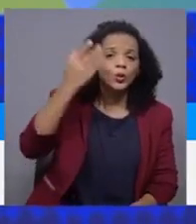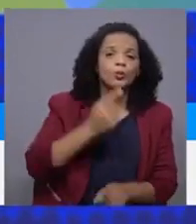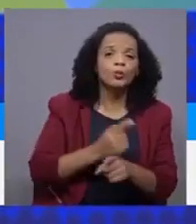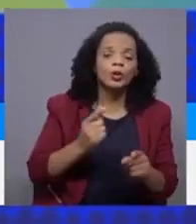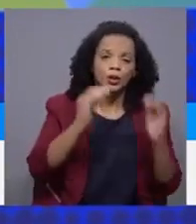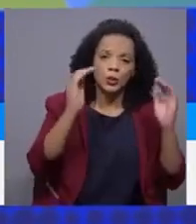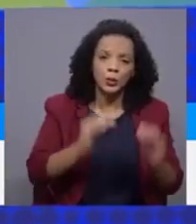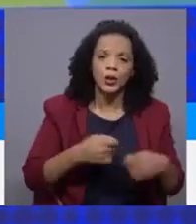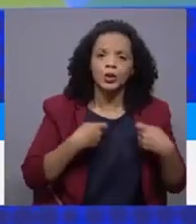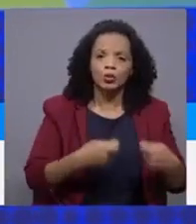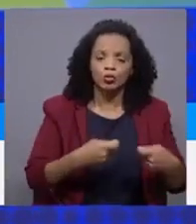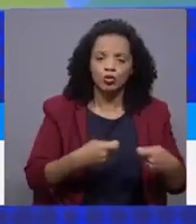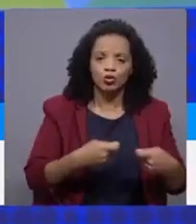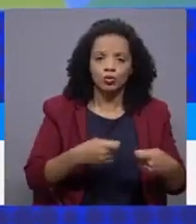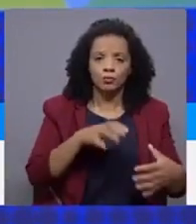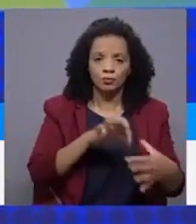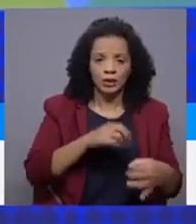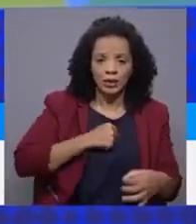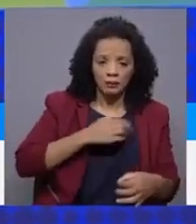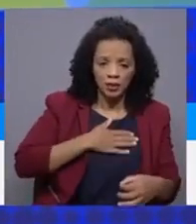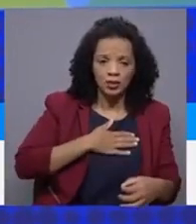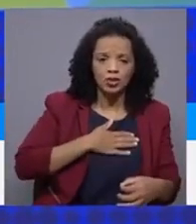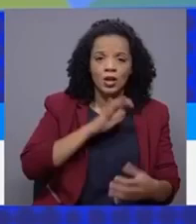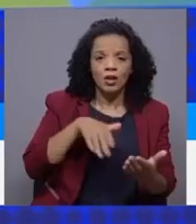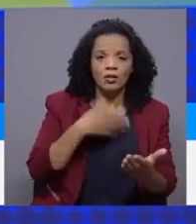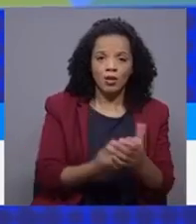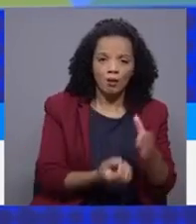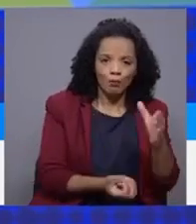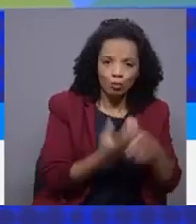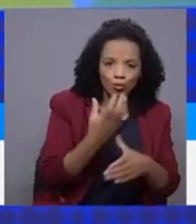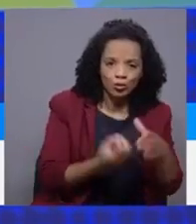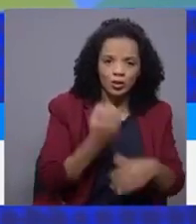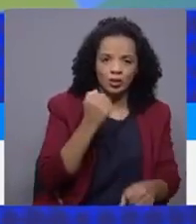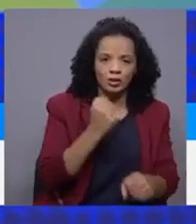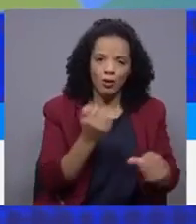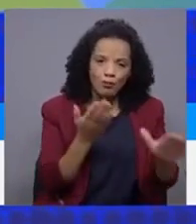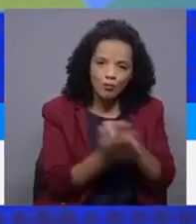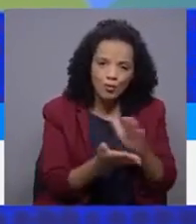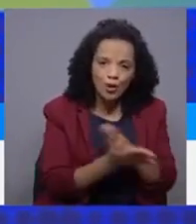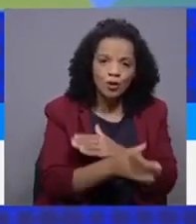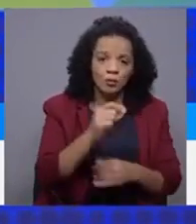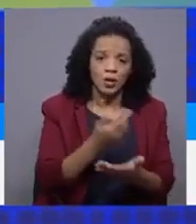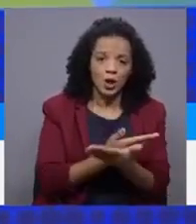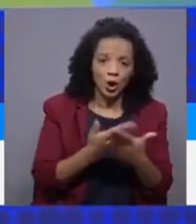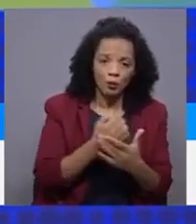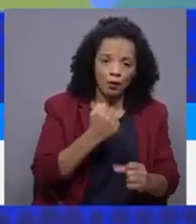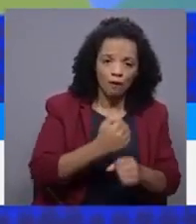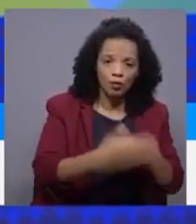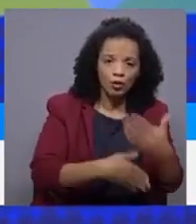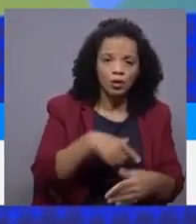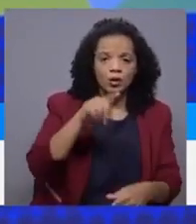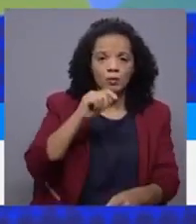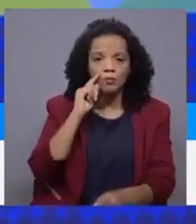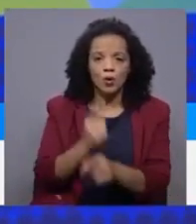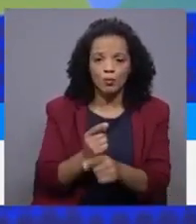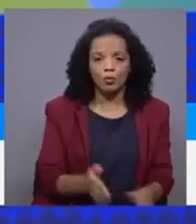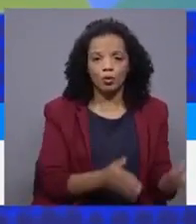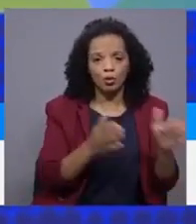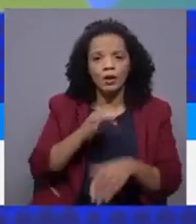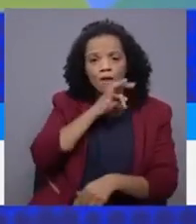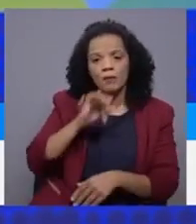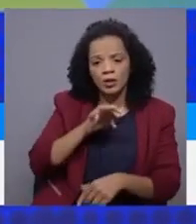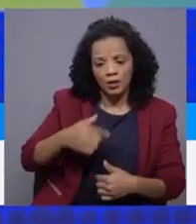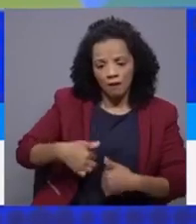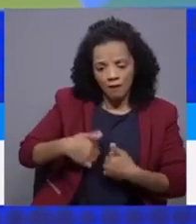reduzir custos de contexto para as empresas poderem produzir, gerar postos de trabalho e ter a economia a funcionar, mas também, por outro lado, as famílias